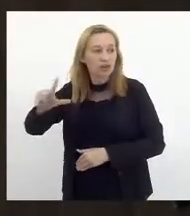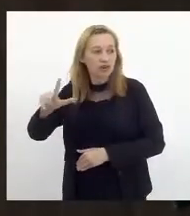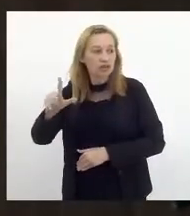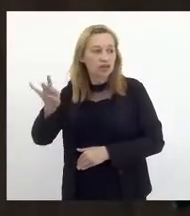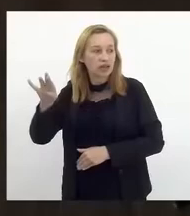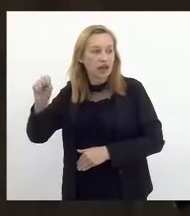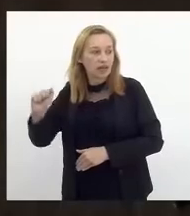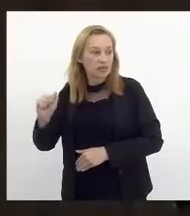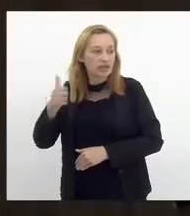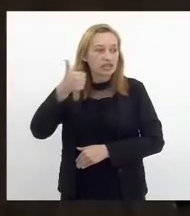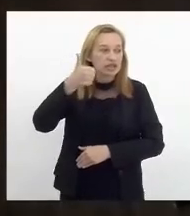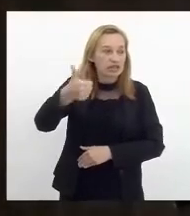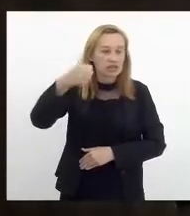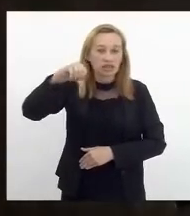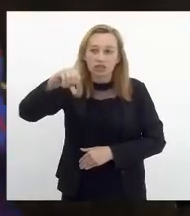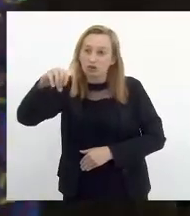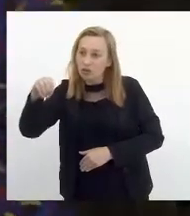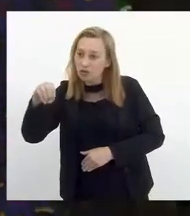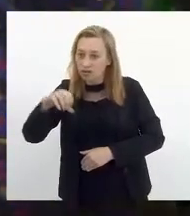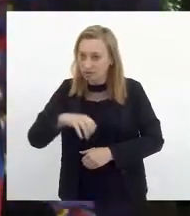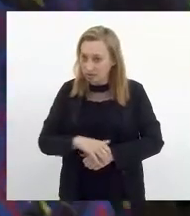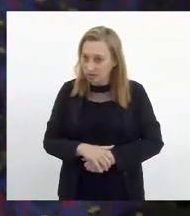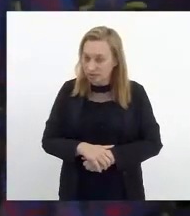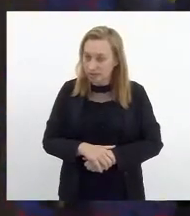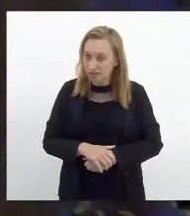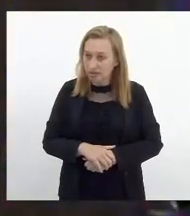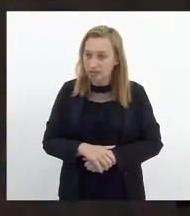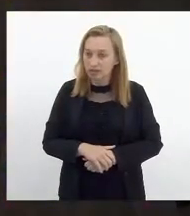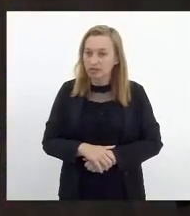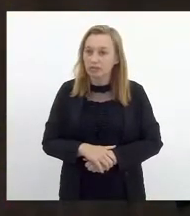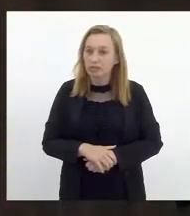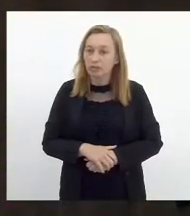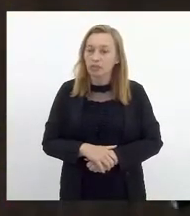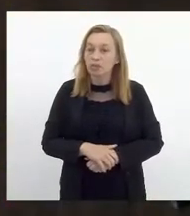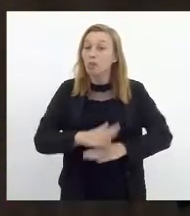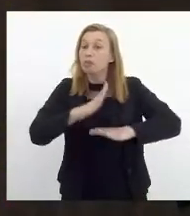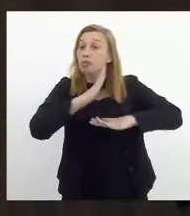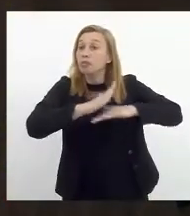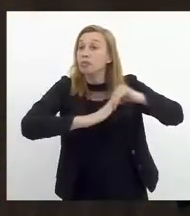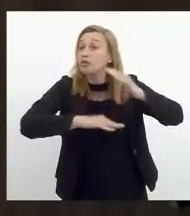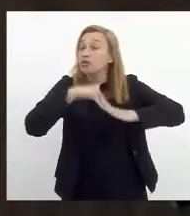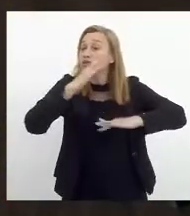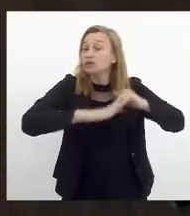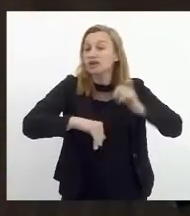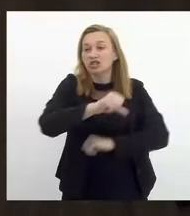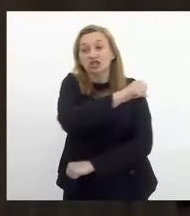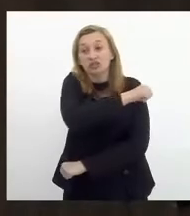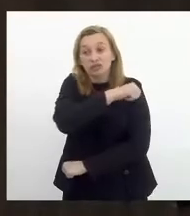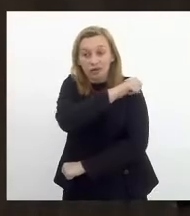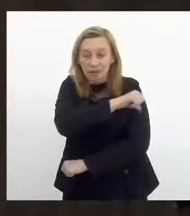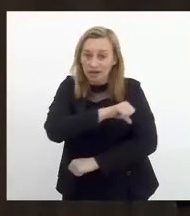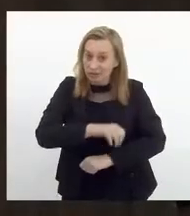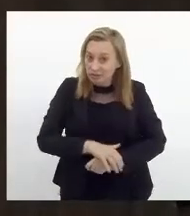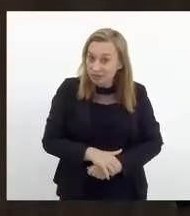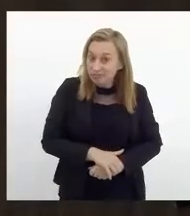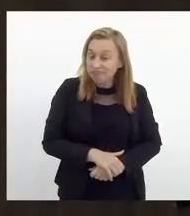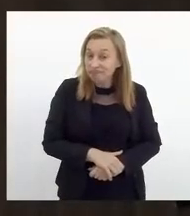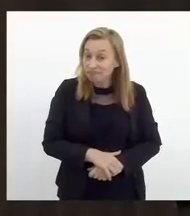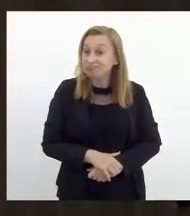são 190 auxiliares profissionais de enfermagem que